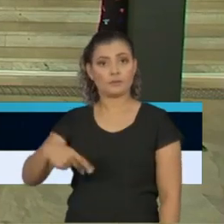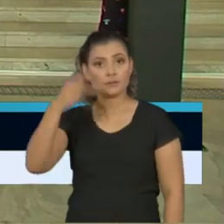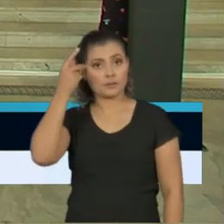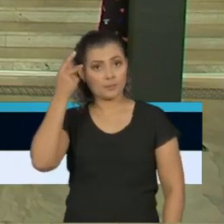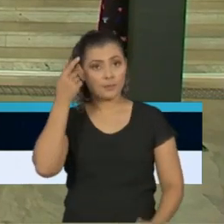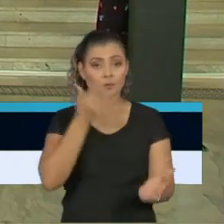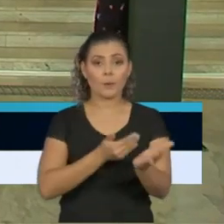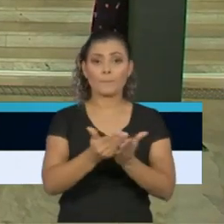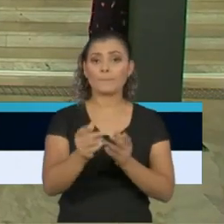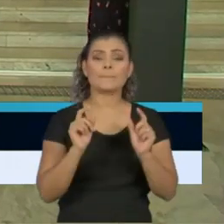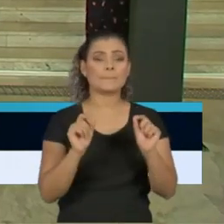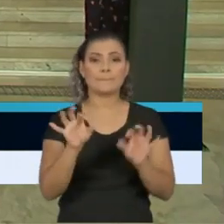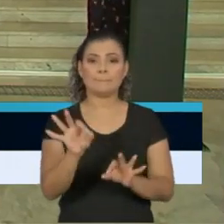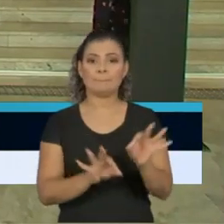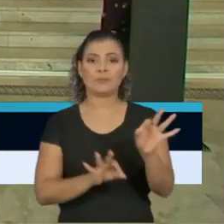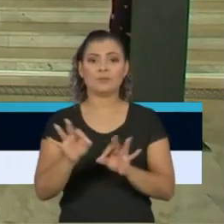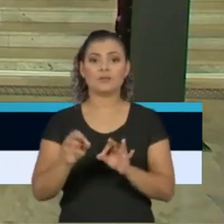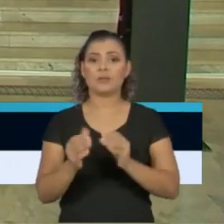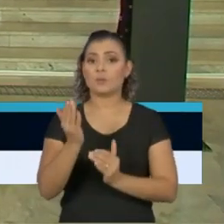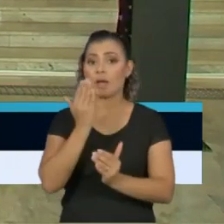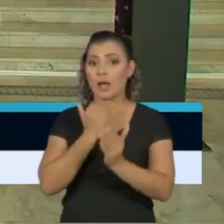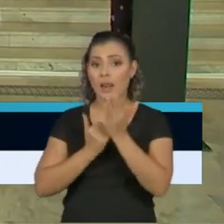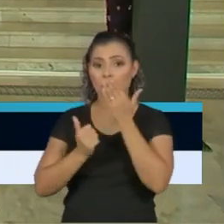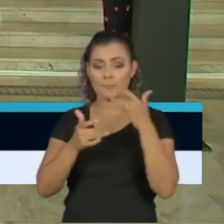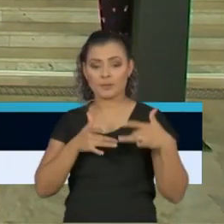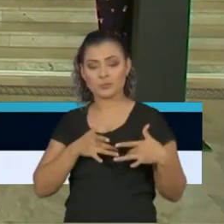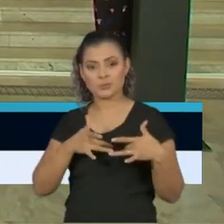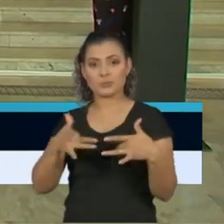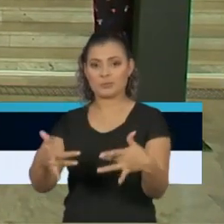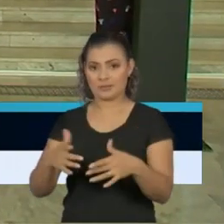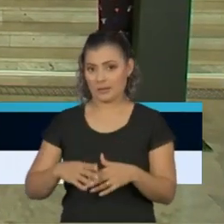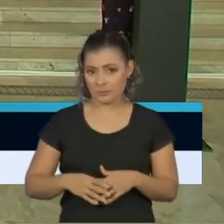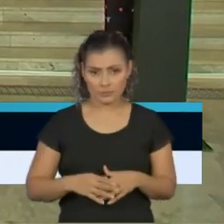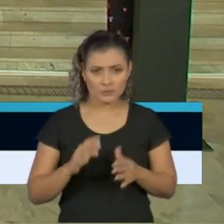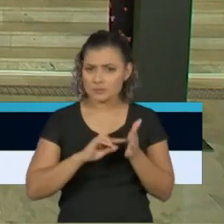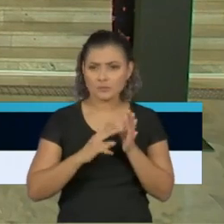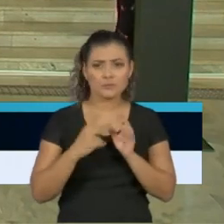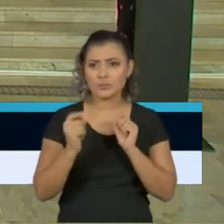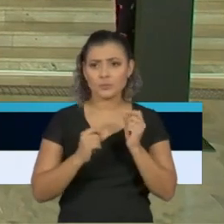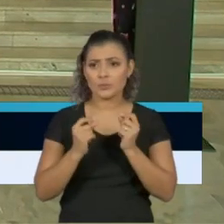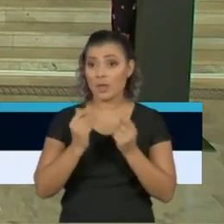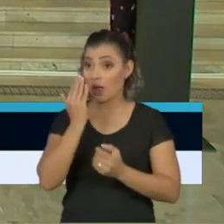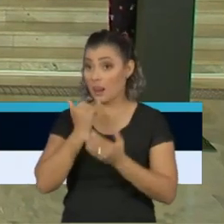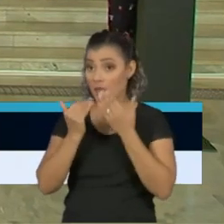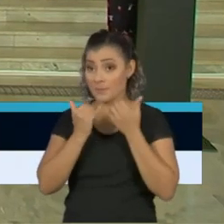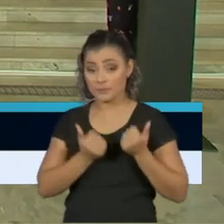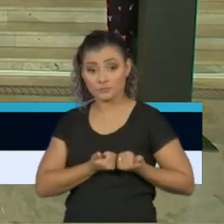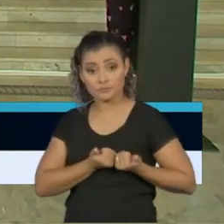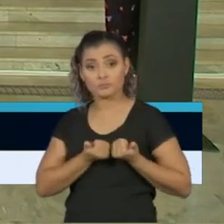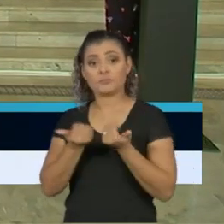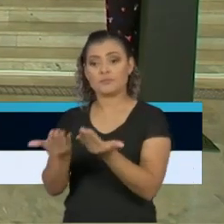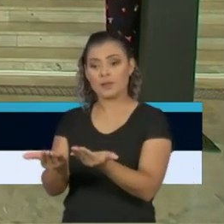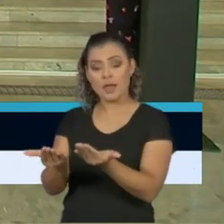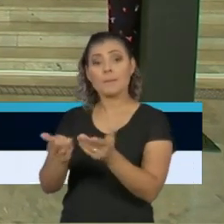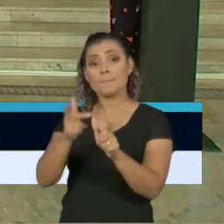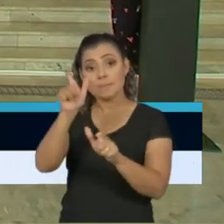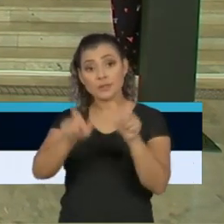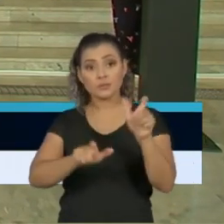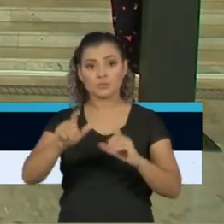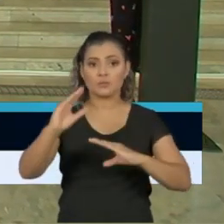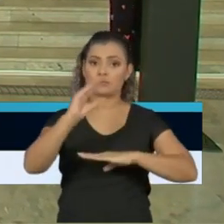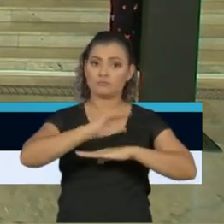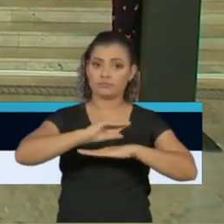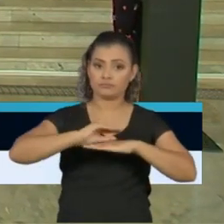vai lançar o programa Alimento Solidário, uma cesta de alimentos com reforço de